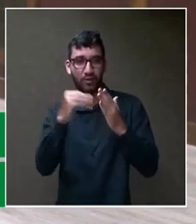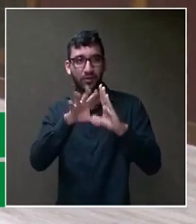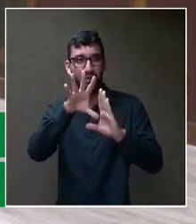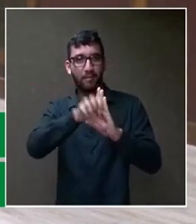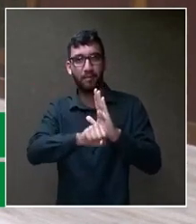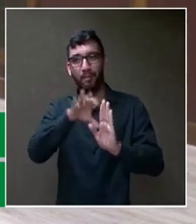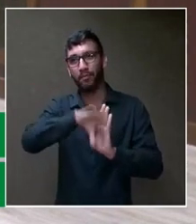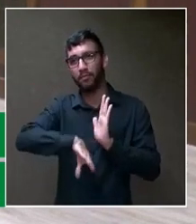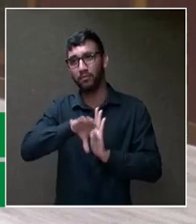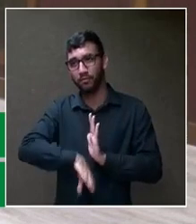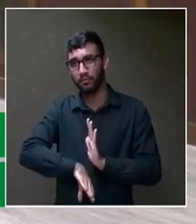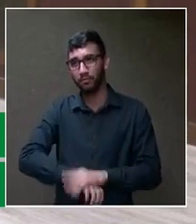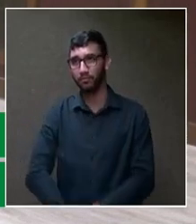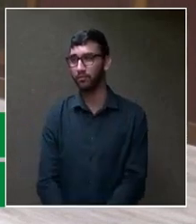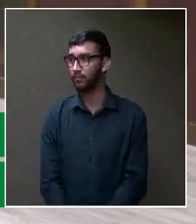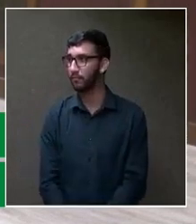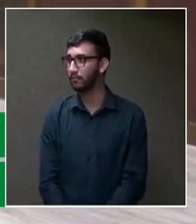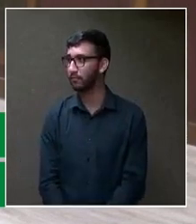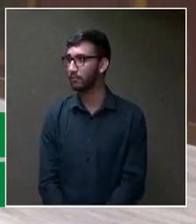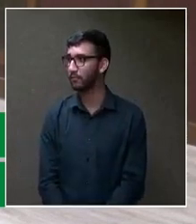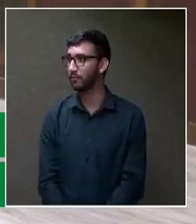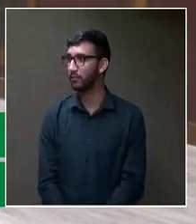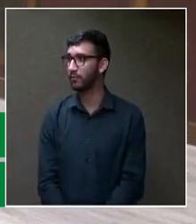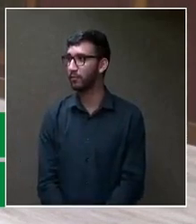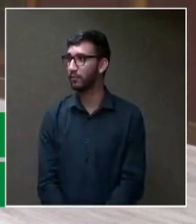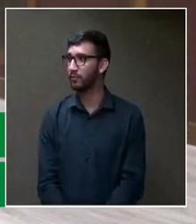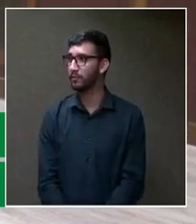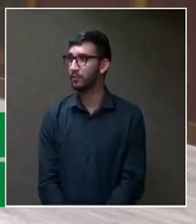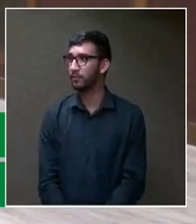guardado lá. Isso foi no sábado.